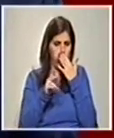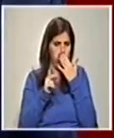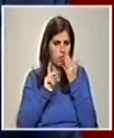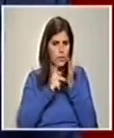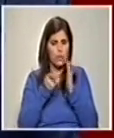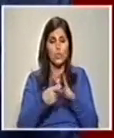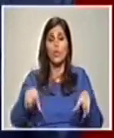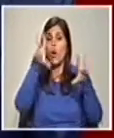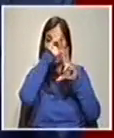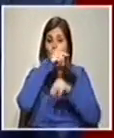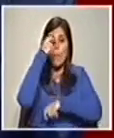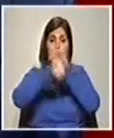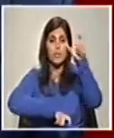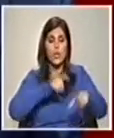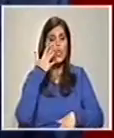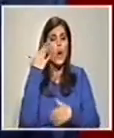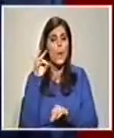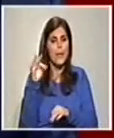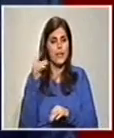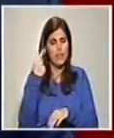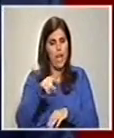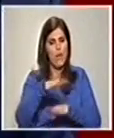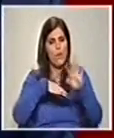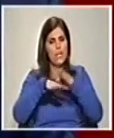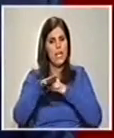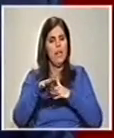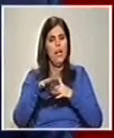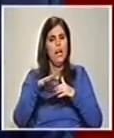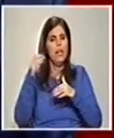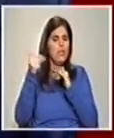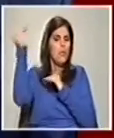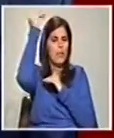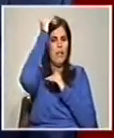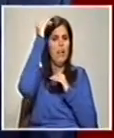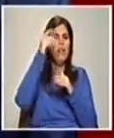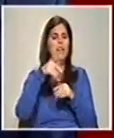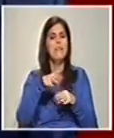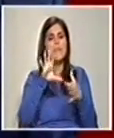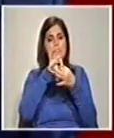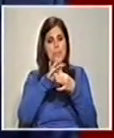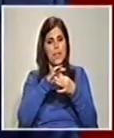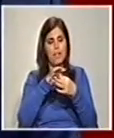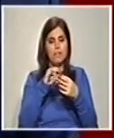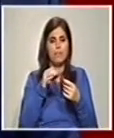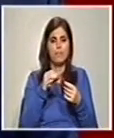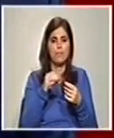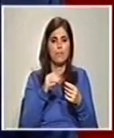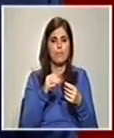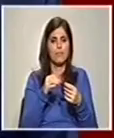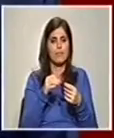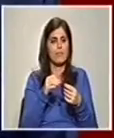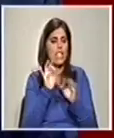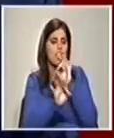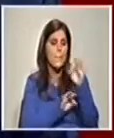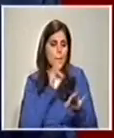novas, com pessoas que normalmente têm formação superior no que respeita às questões relacionadas com as terapias